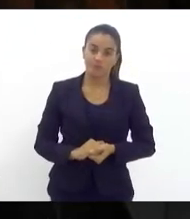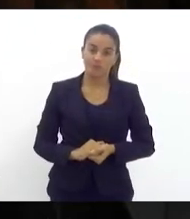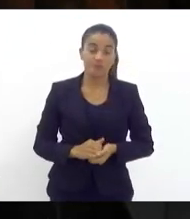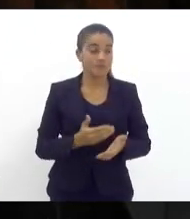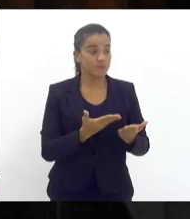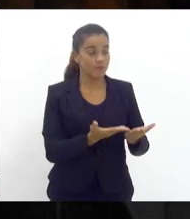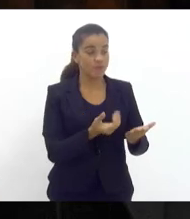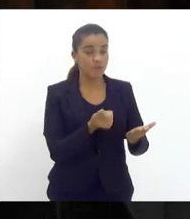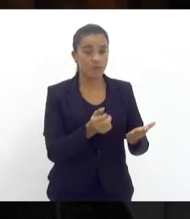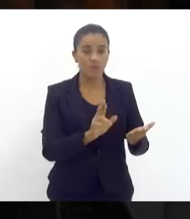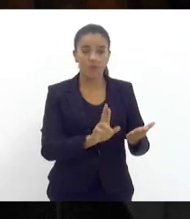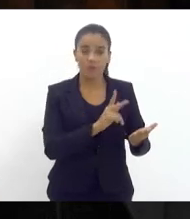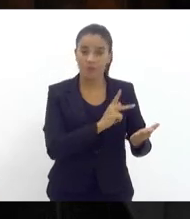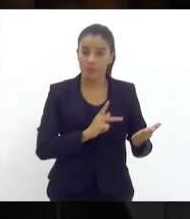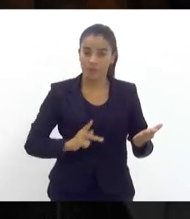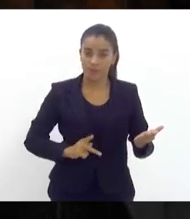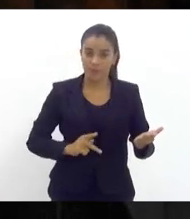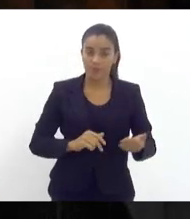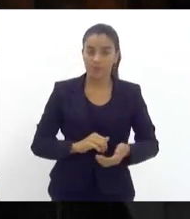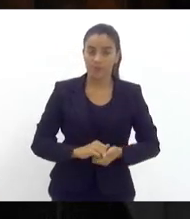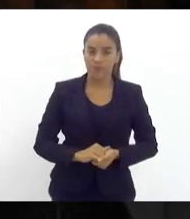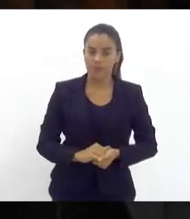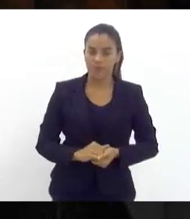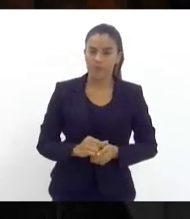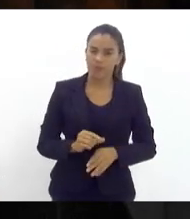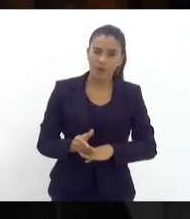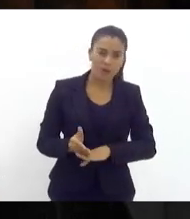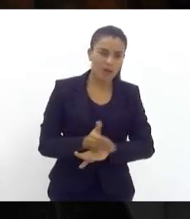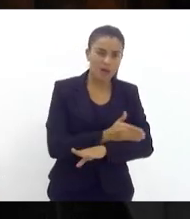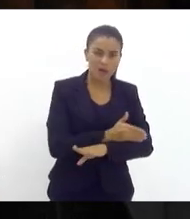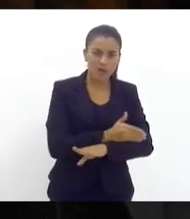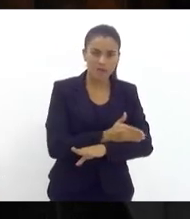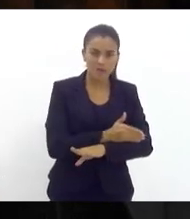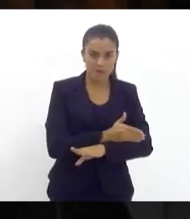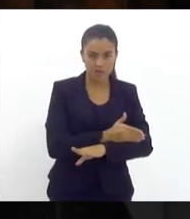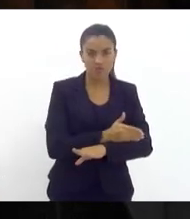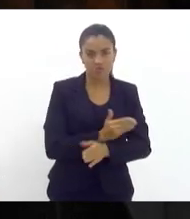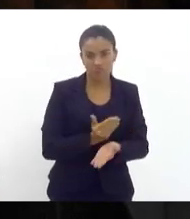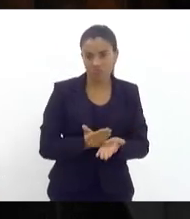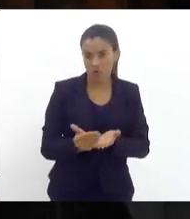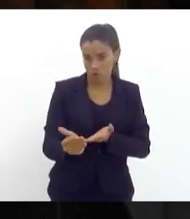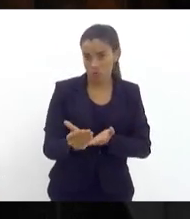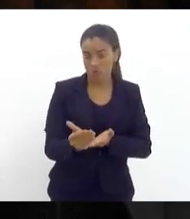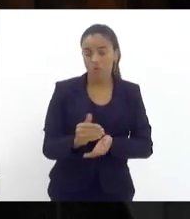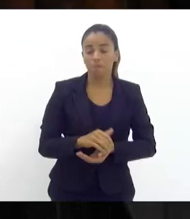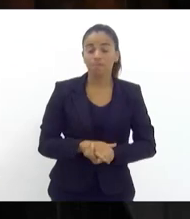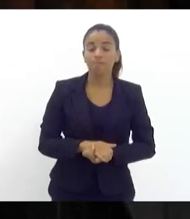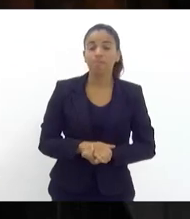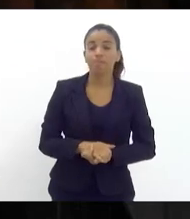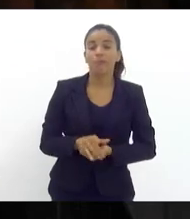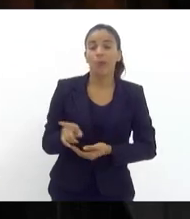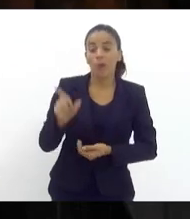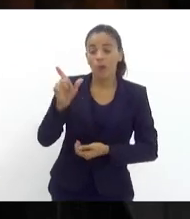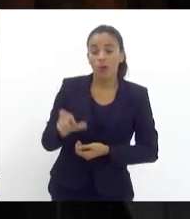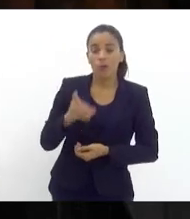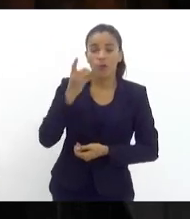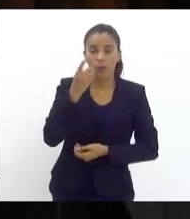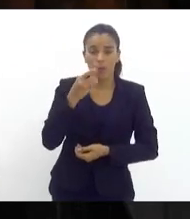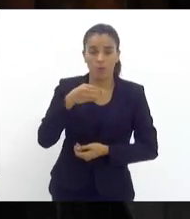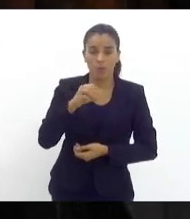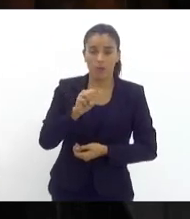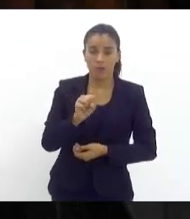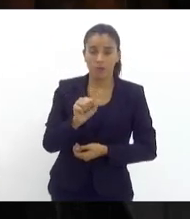senhor presidente um pouco antes de chegar aqui o Deputado Samuel Malafaia